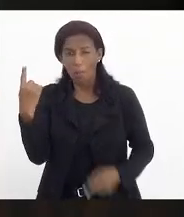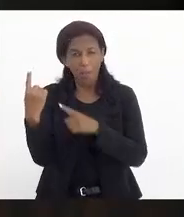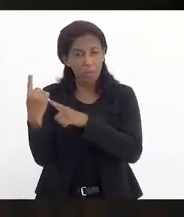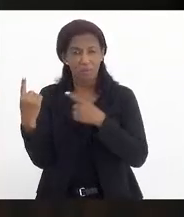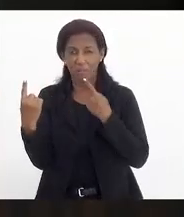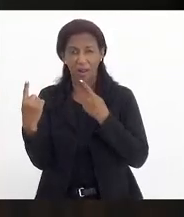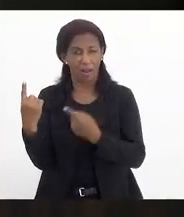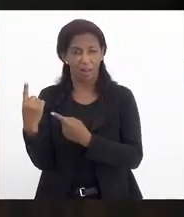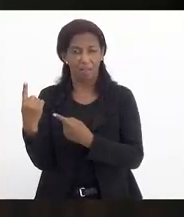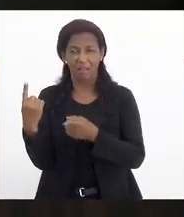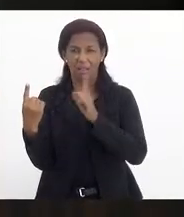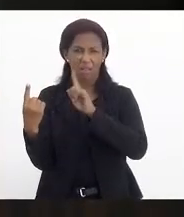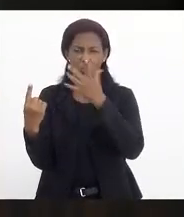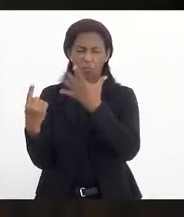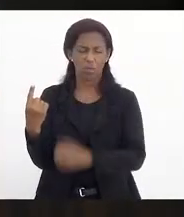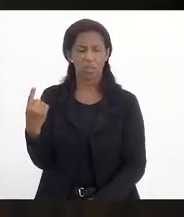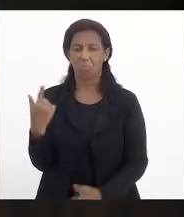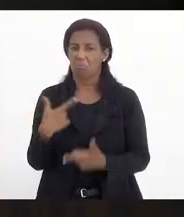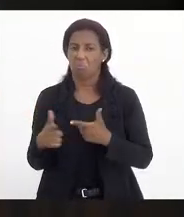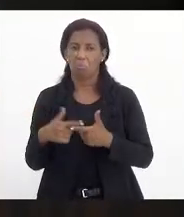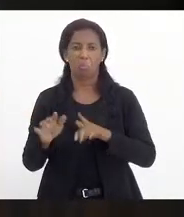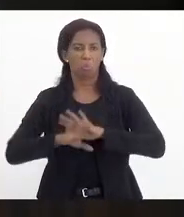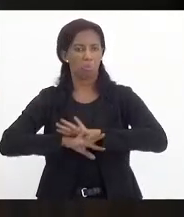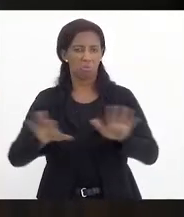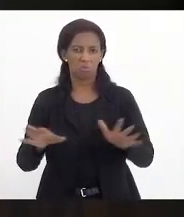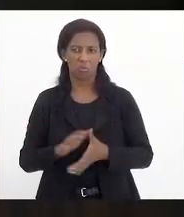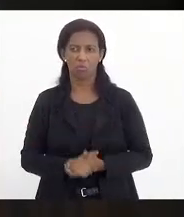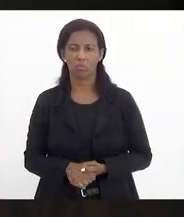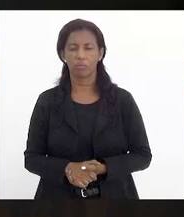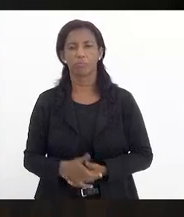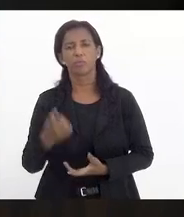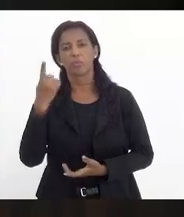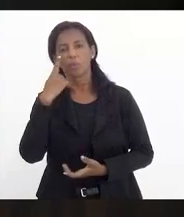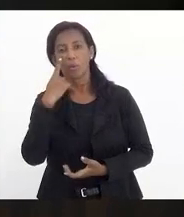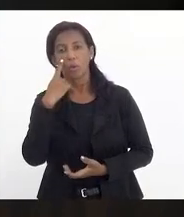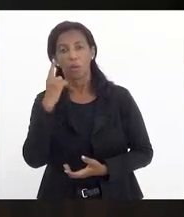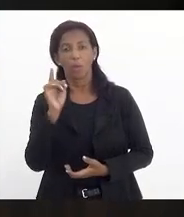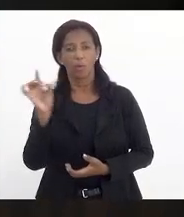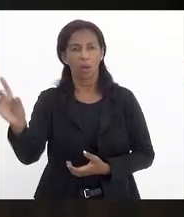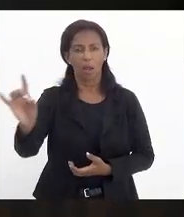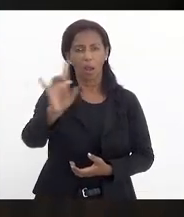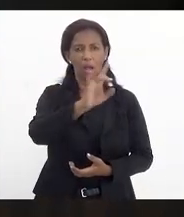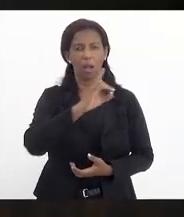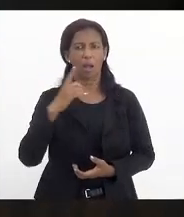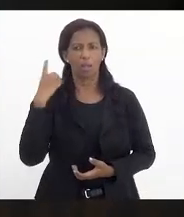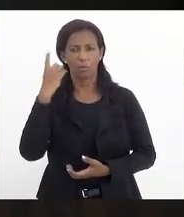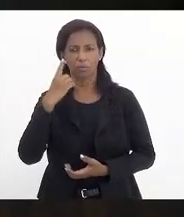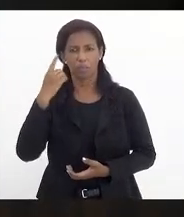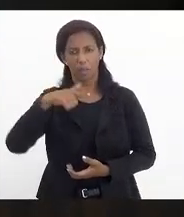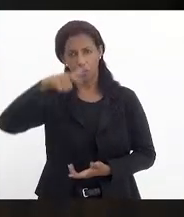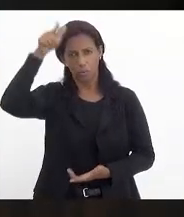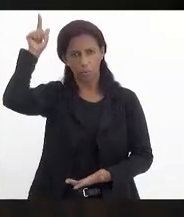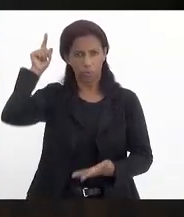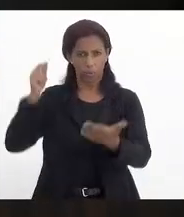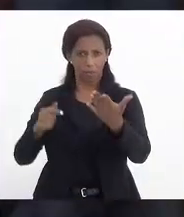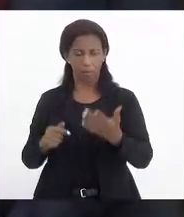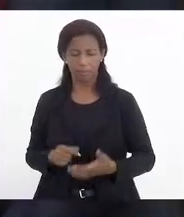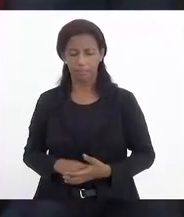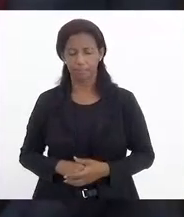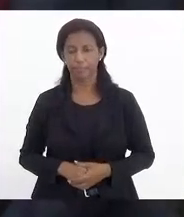for assim, não aceito. Não tem problema nenhum. Senhor presidente. Tá? Então, quero ouvir o deputado Luiz Paulo. Senhor